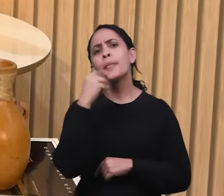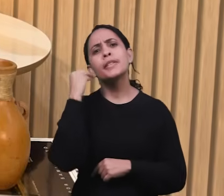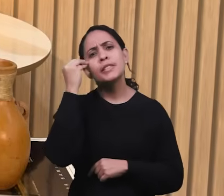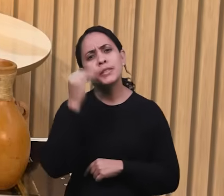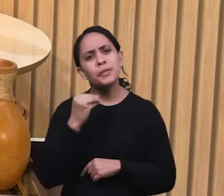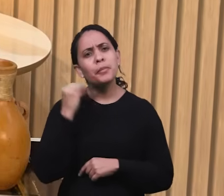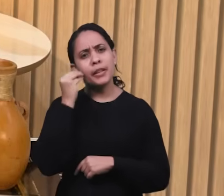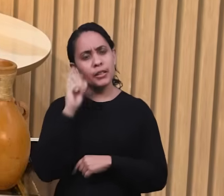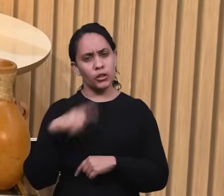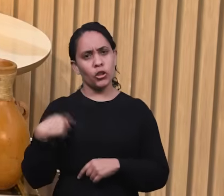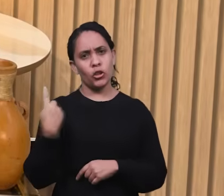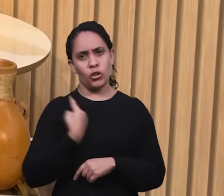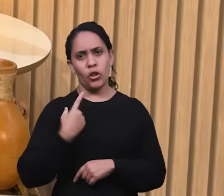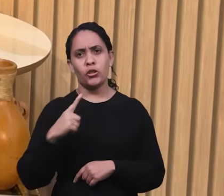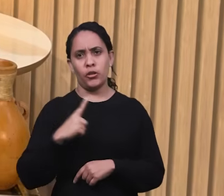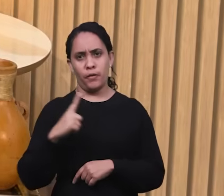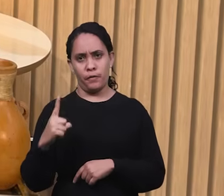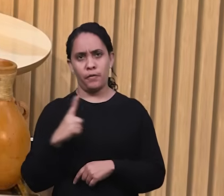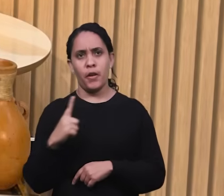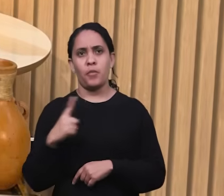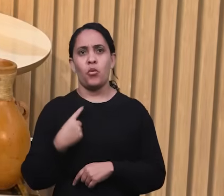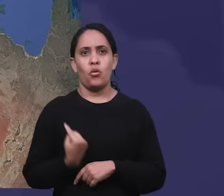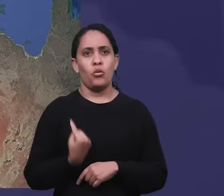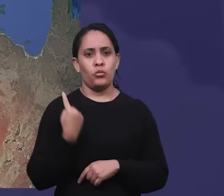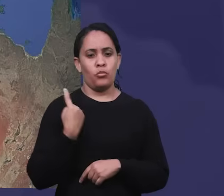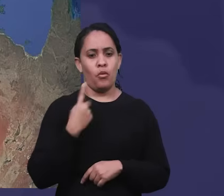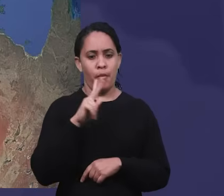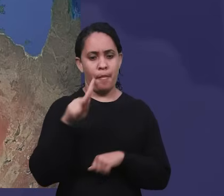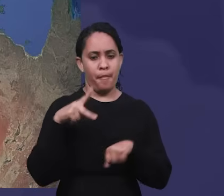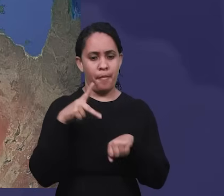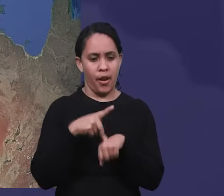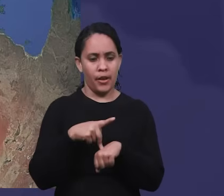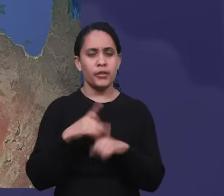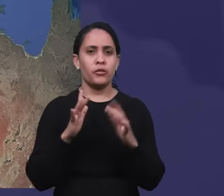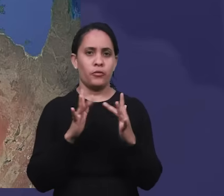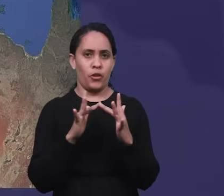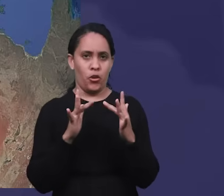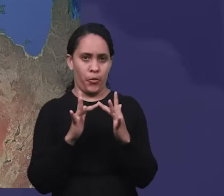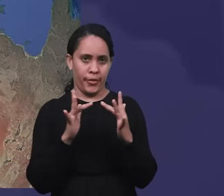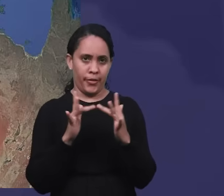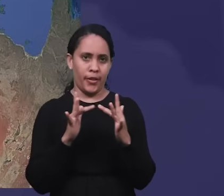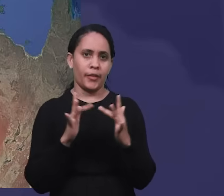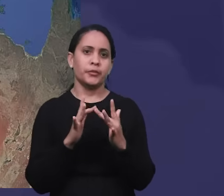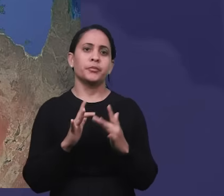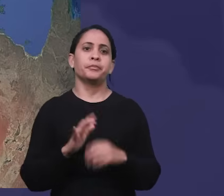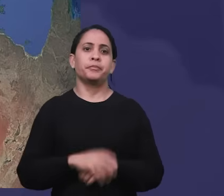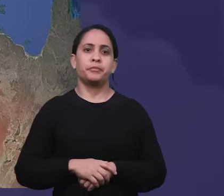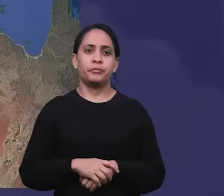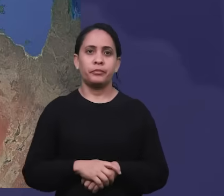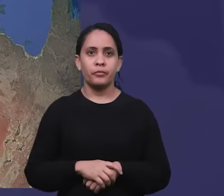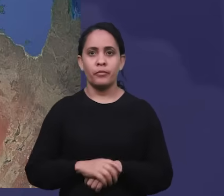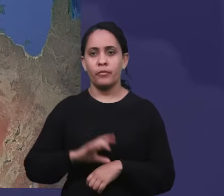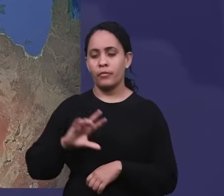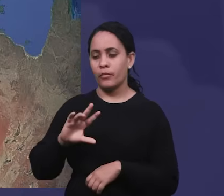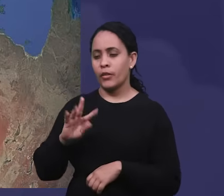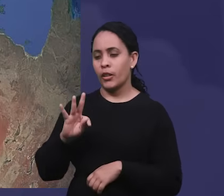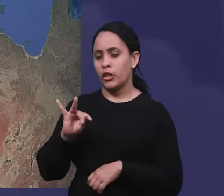último país que nós tivemos contato, chamado Timor-Leste.